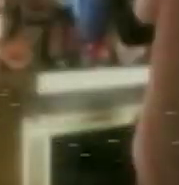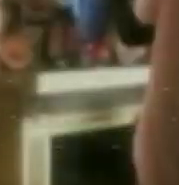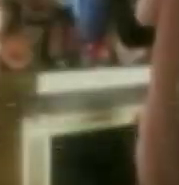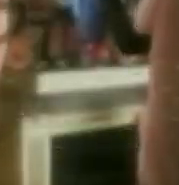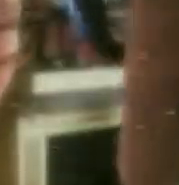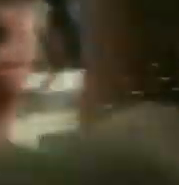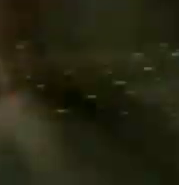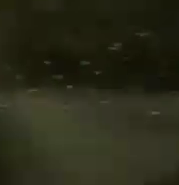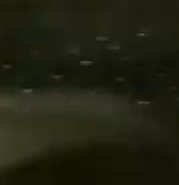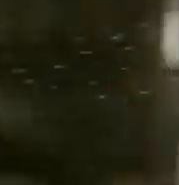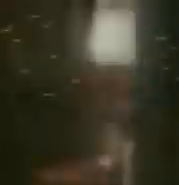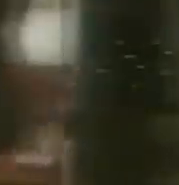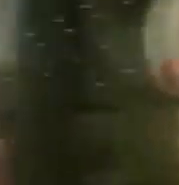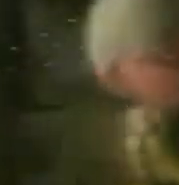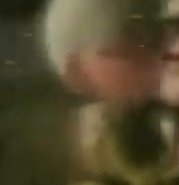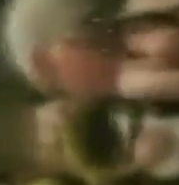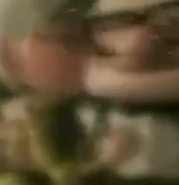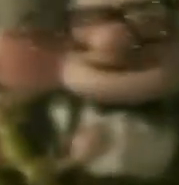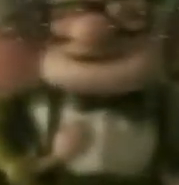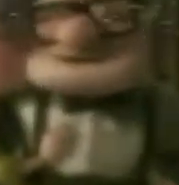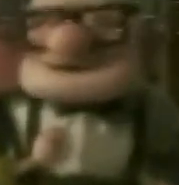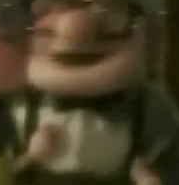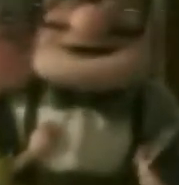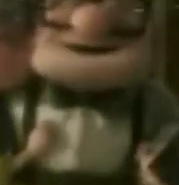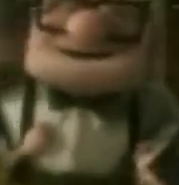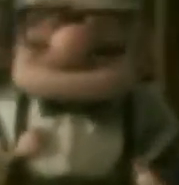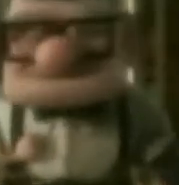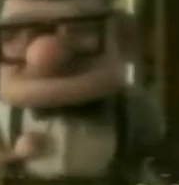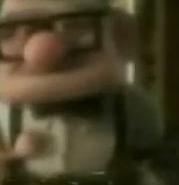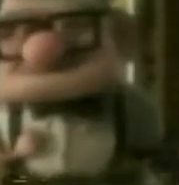Especial Maturidade, Férias de Verão.